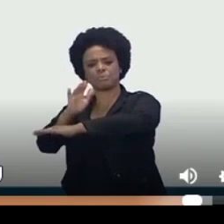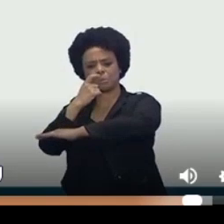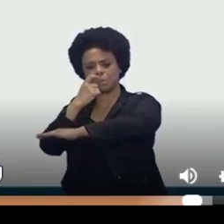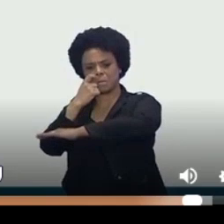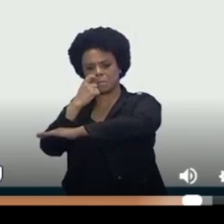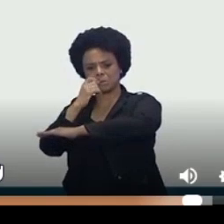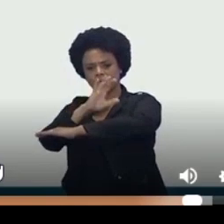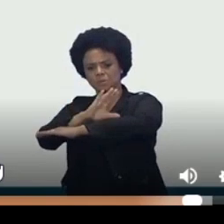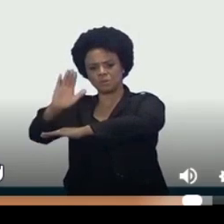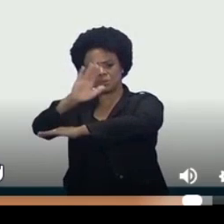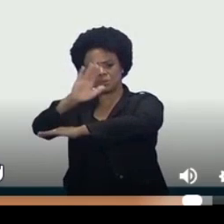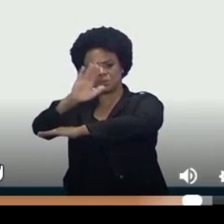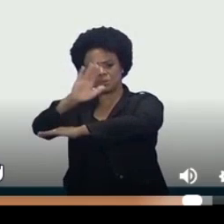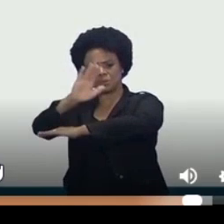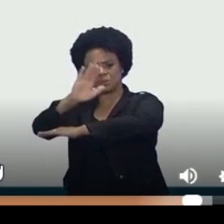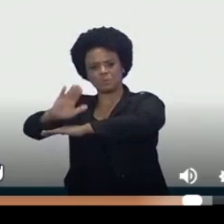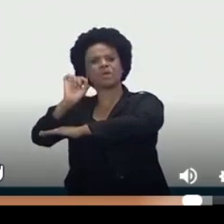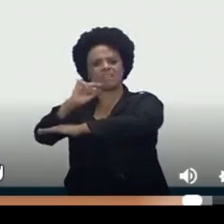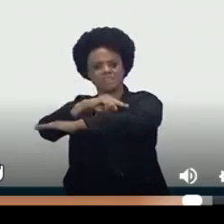Essa área toda aqui, gente,